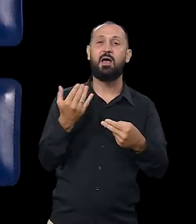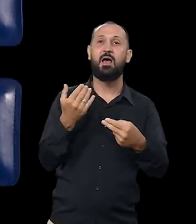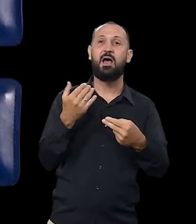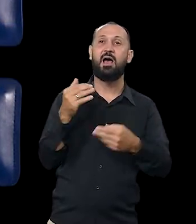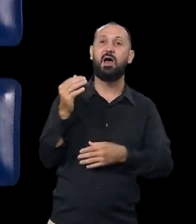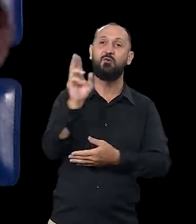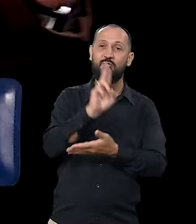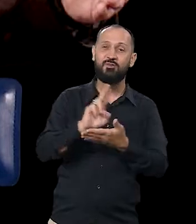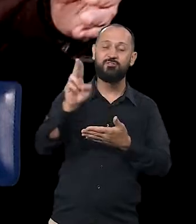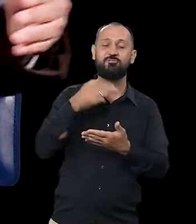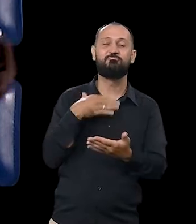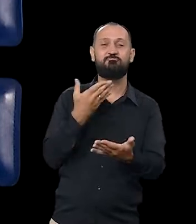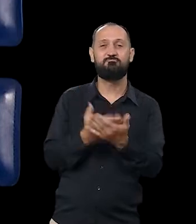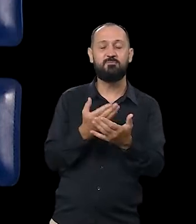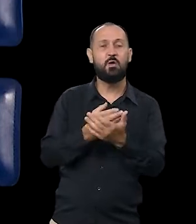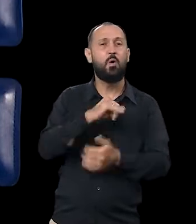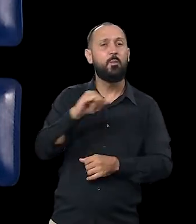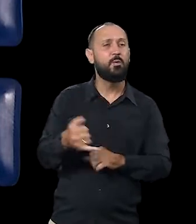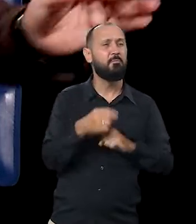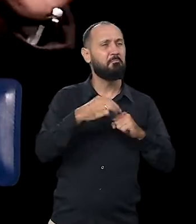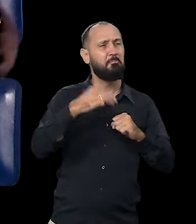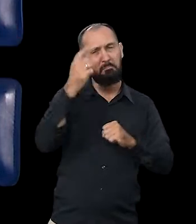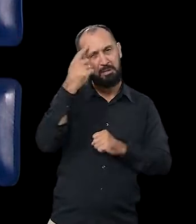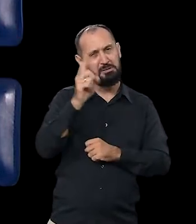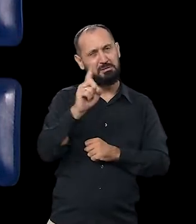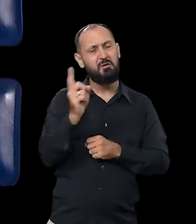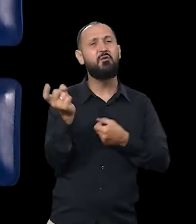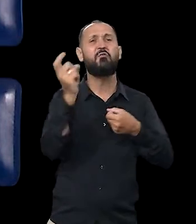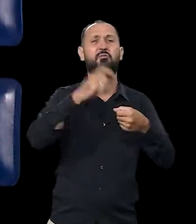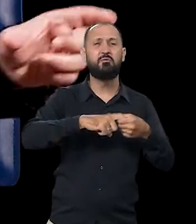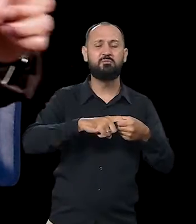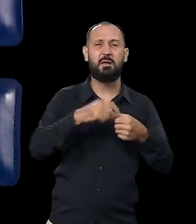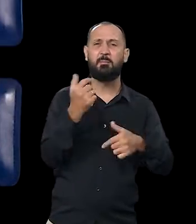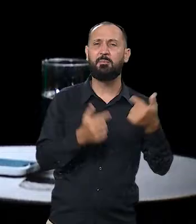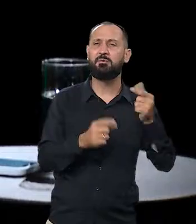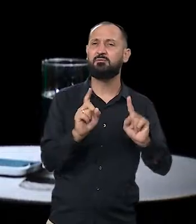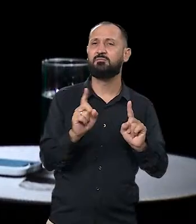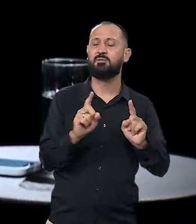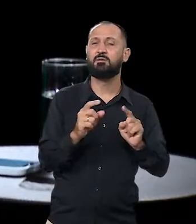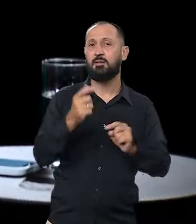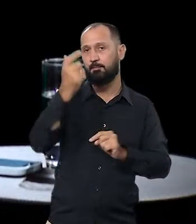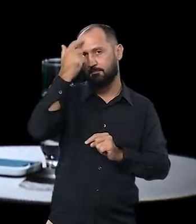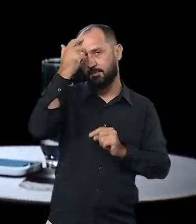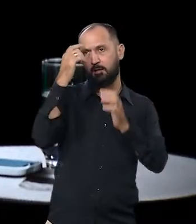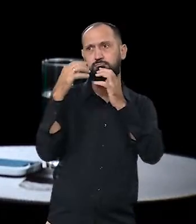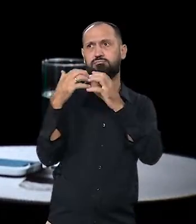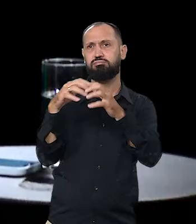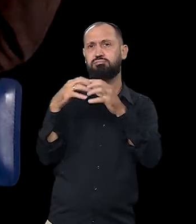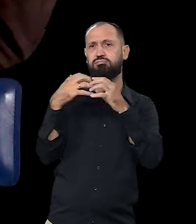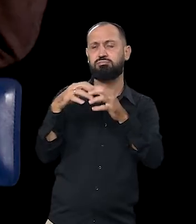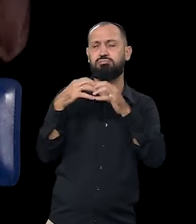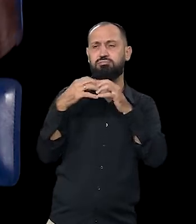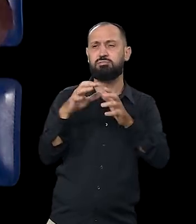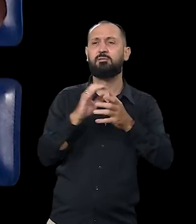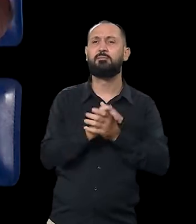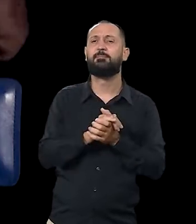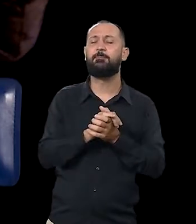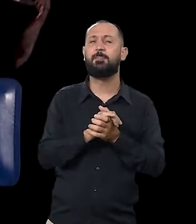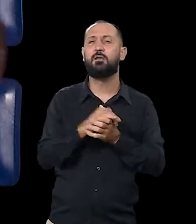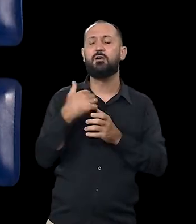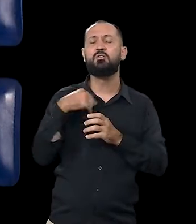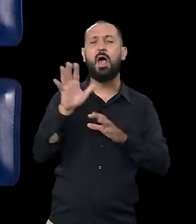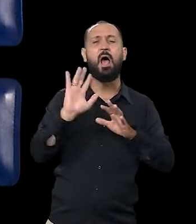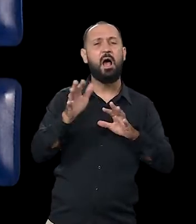que eu estudei. E aí surgiu a oportunidade de fazer um mestrado. Não pensava mais em retornar para a política. Na minha cabeça, ela